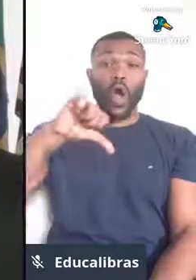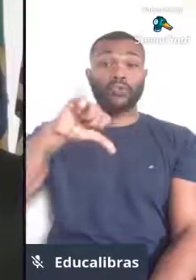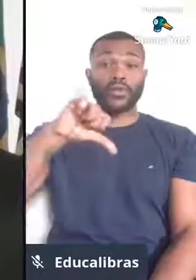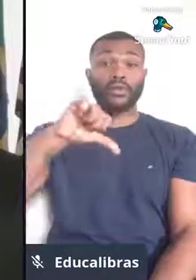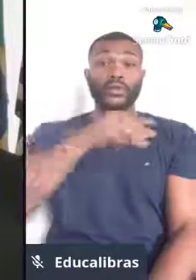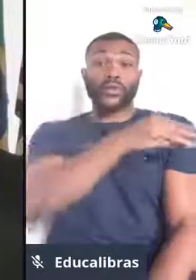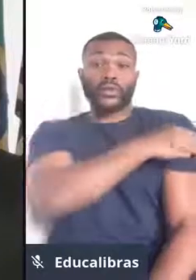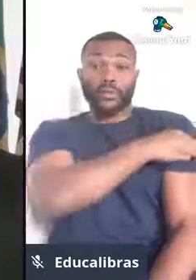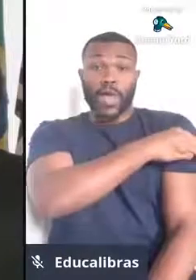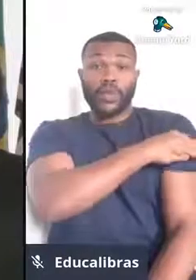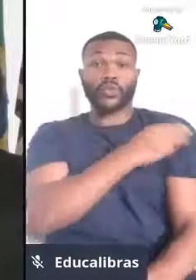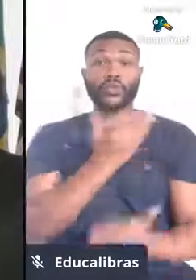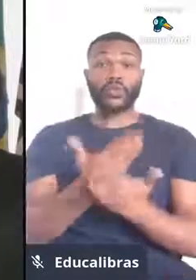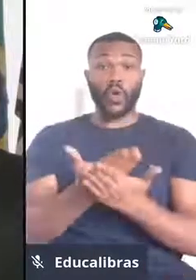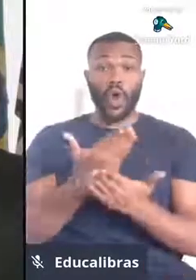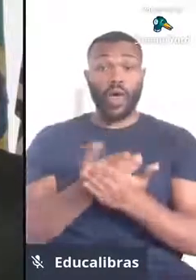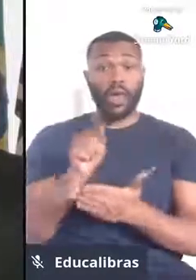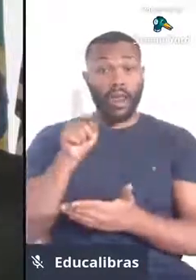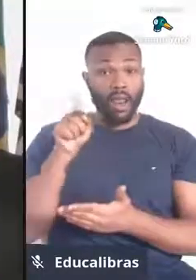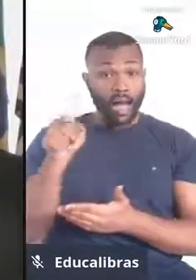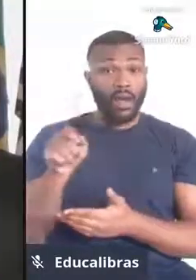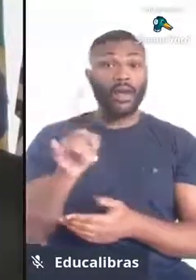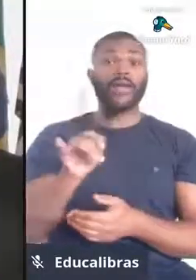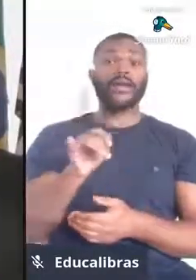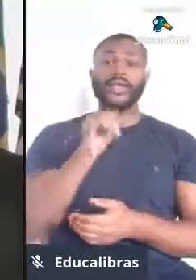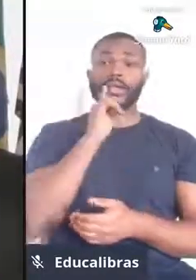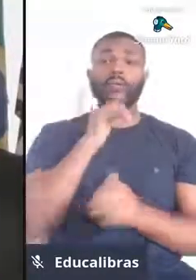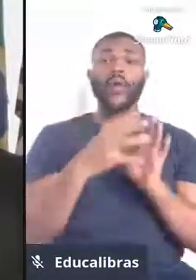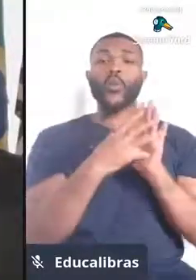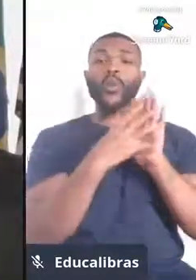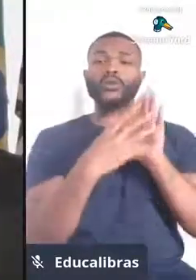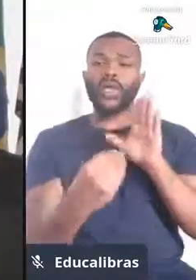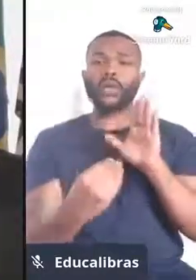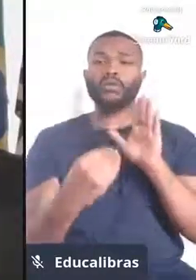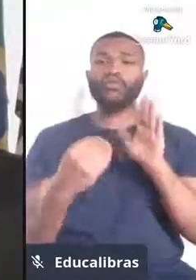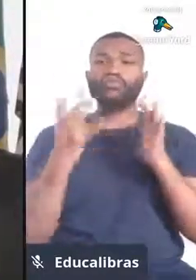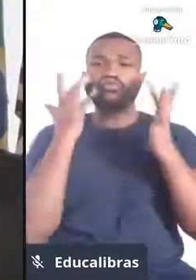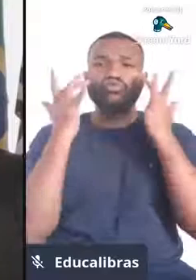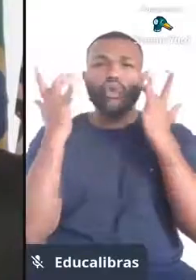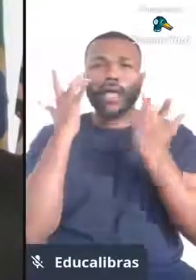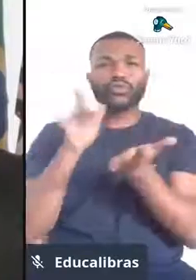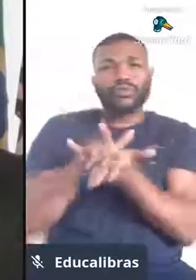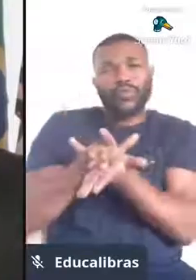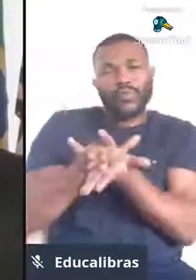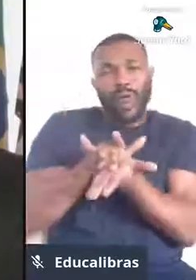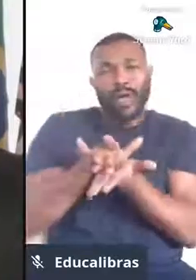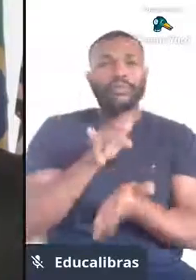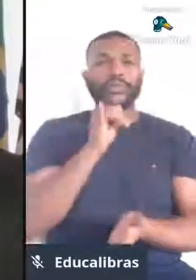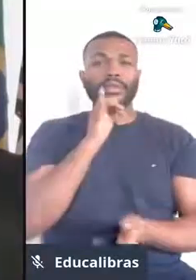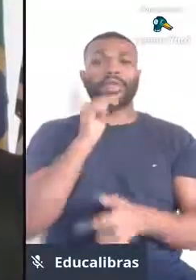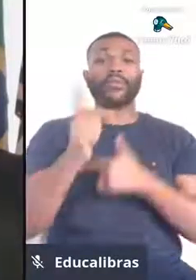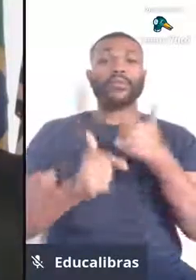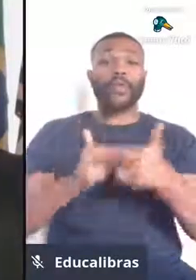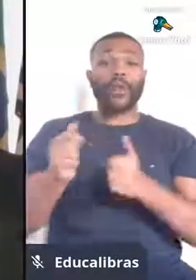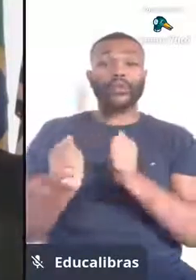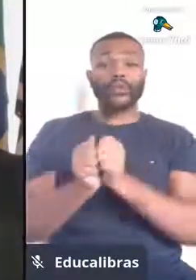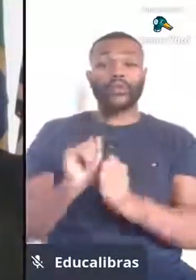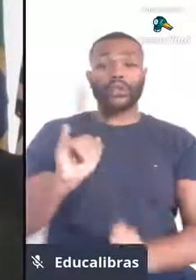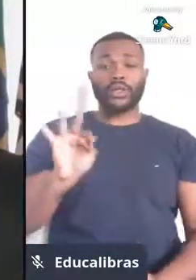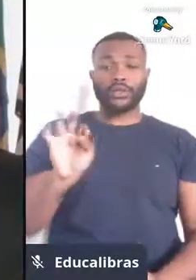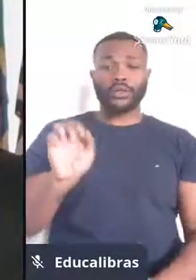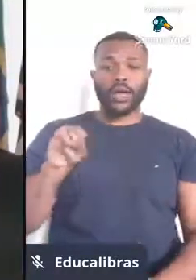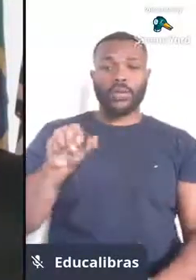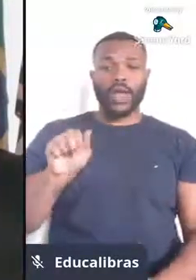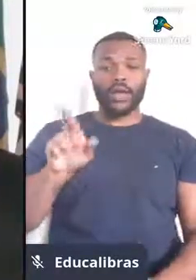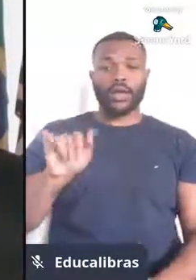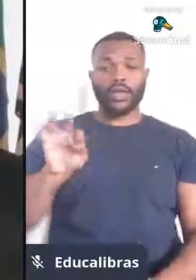está implantando nessas escolas esses modelos de simulação. Então, é um trabalho feito com o Itamaraty, a minha equipe de multilateral, a